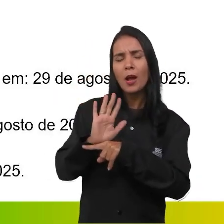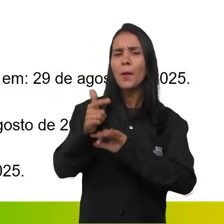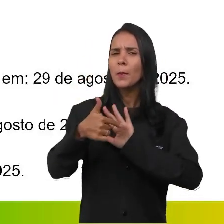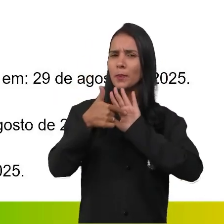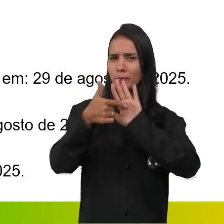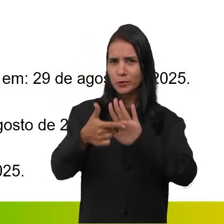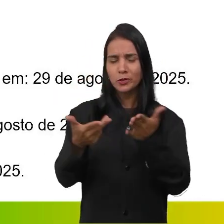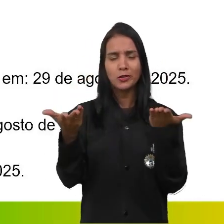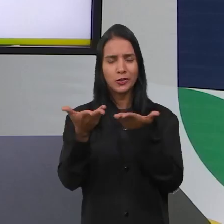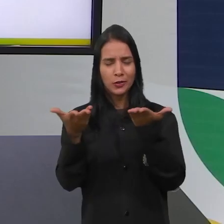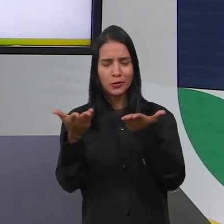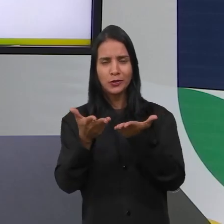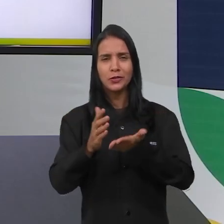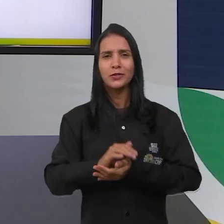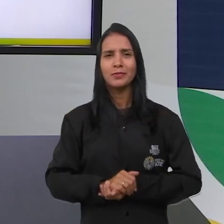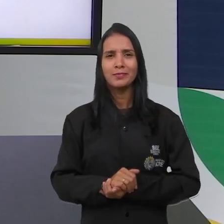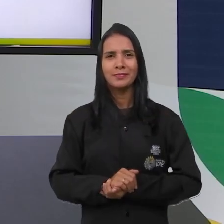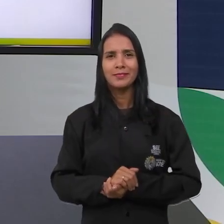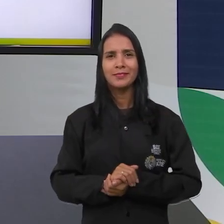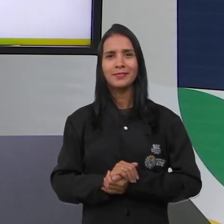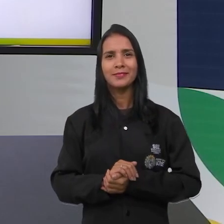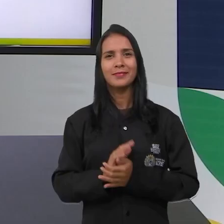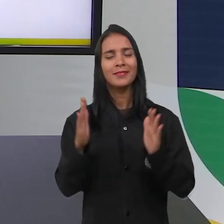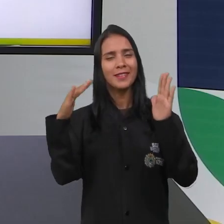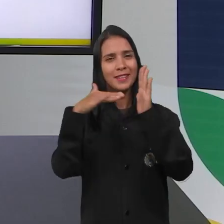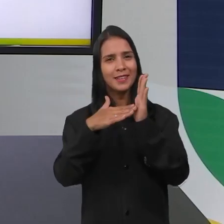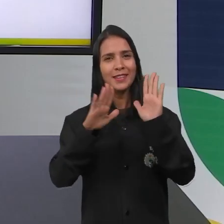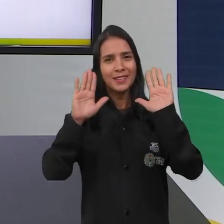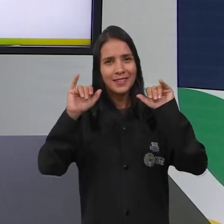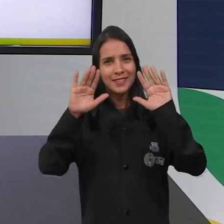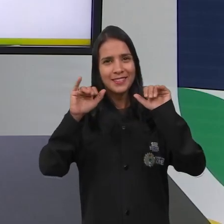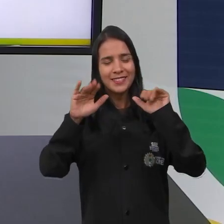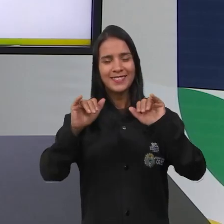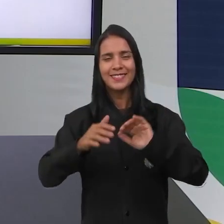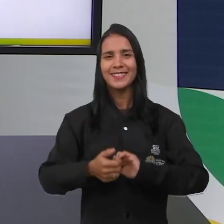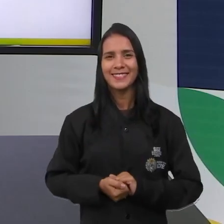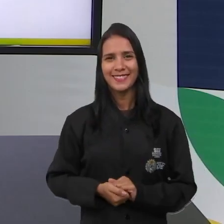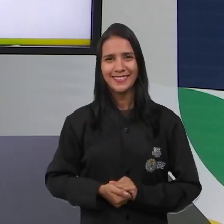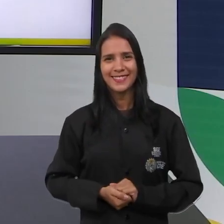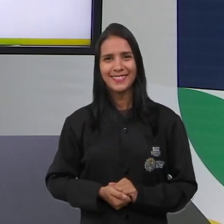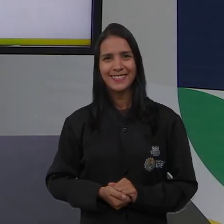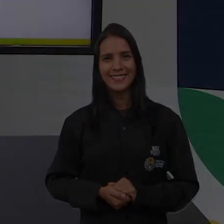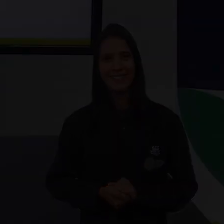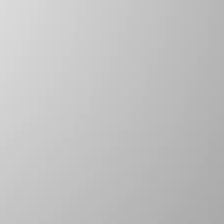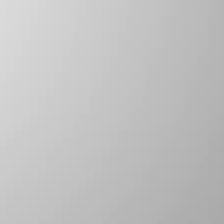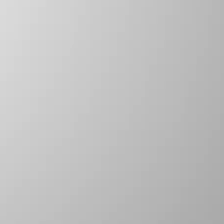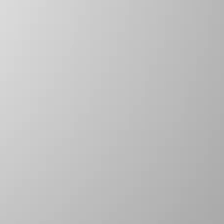na nossa aula de hoje. A gente se encontra na nossa próxima aula. Até logo!